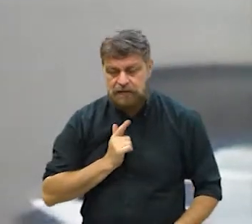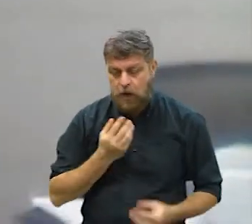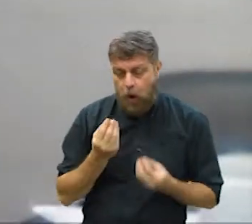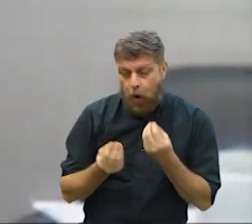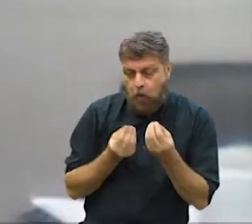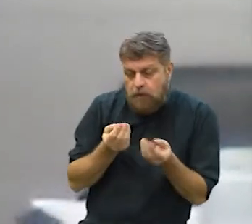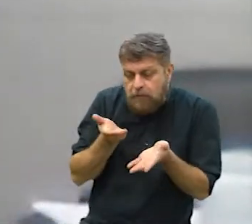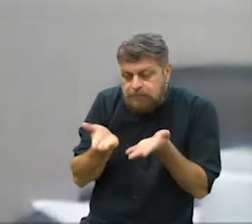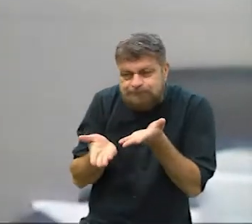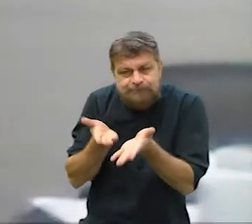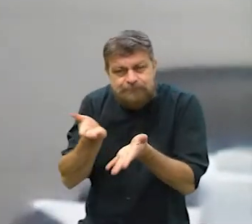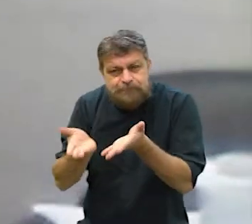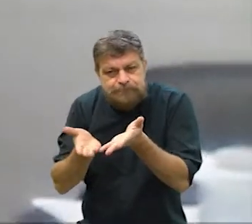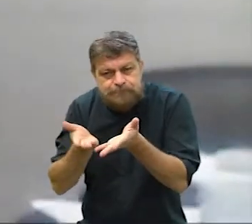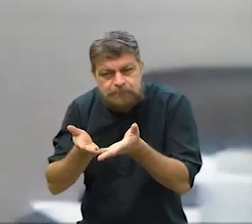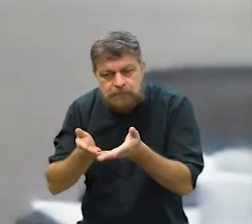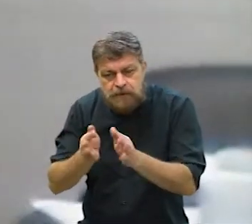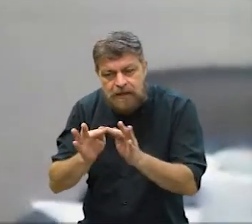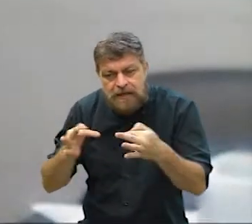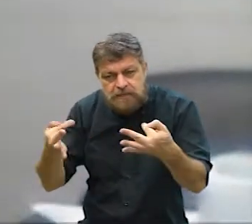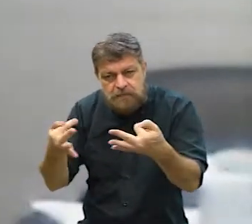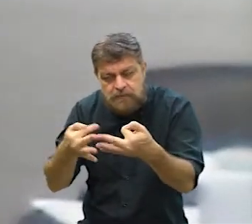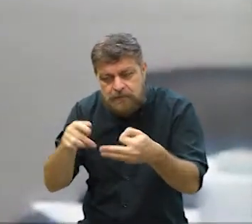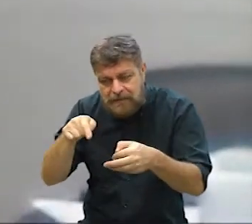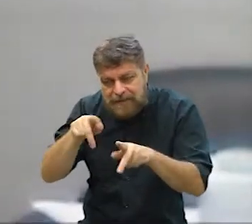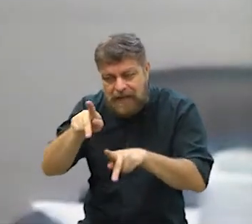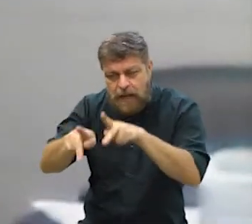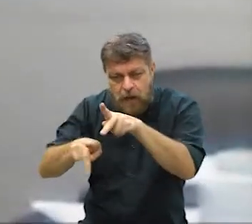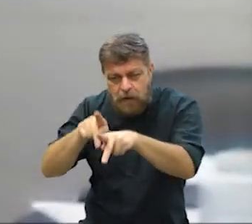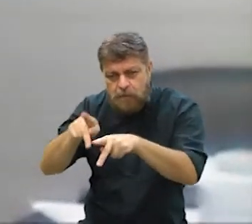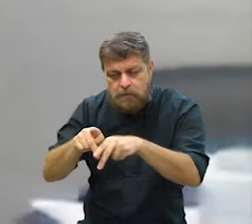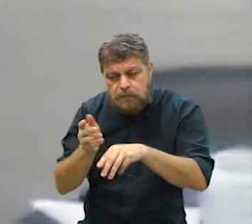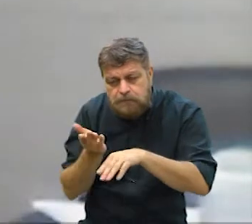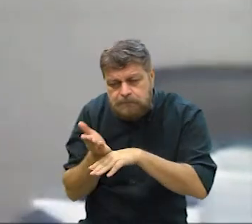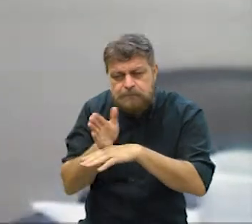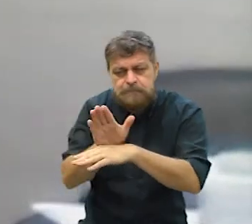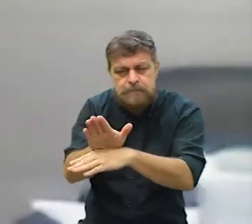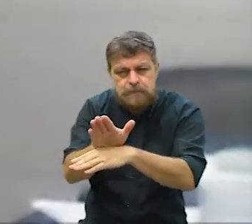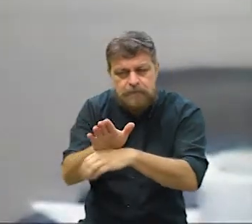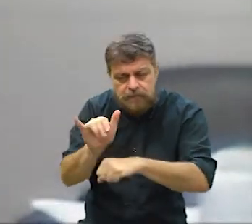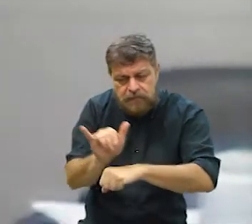condições de oferecer a essa população